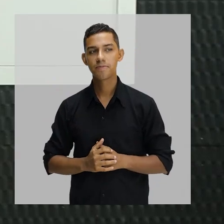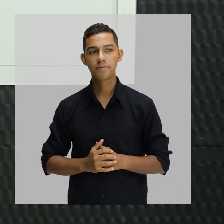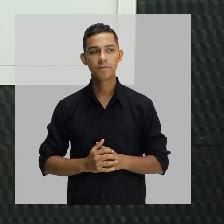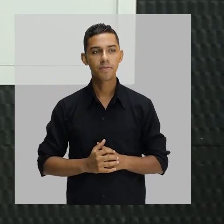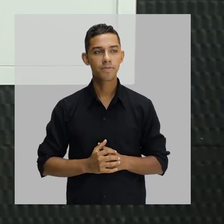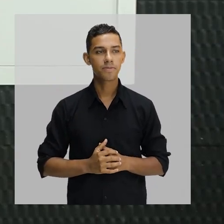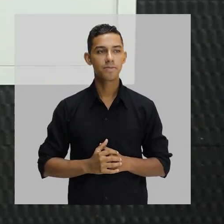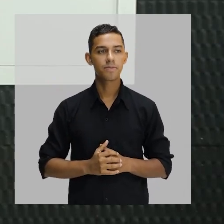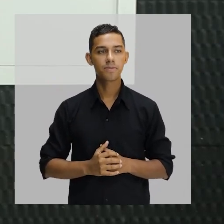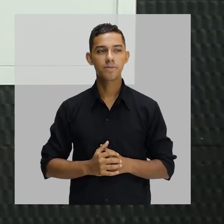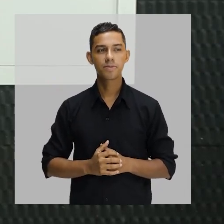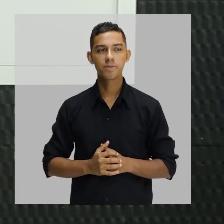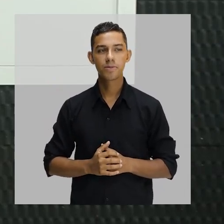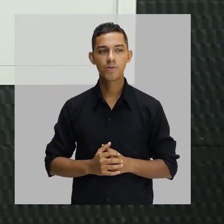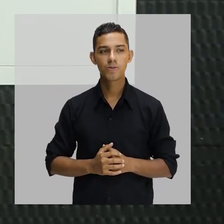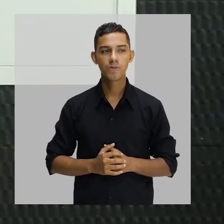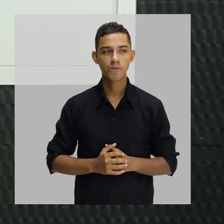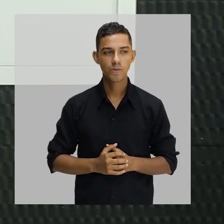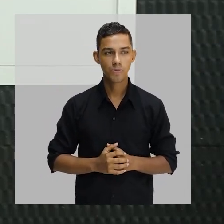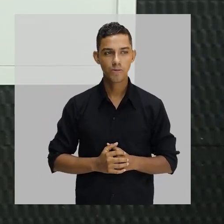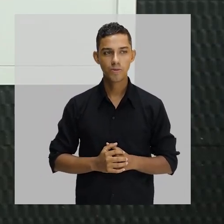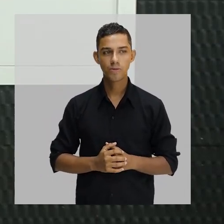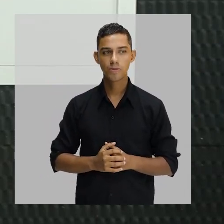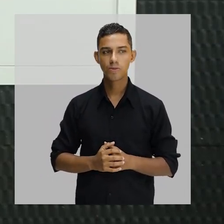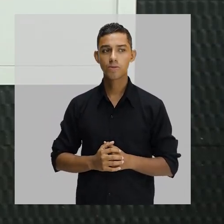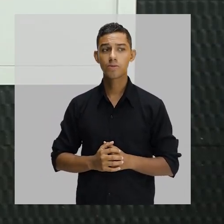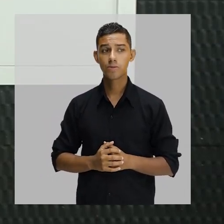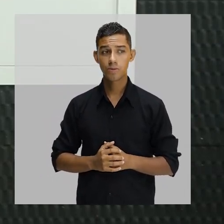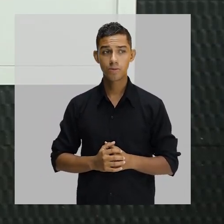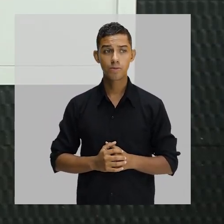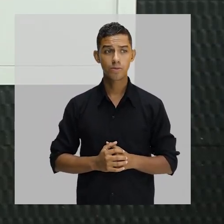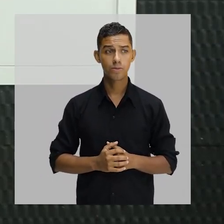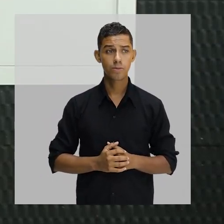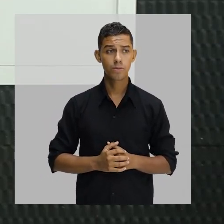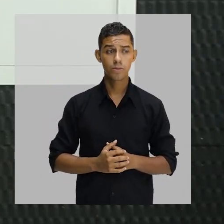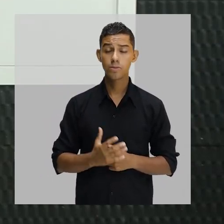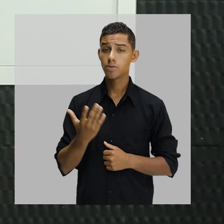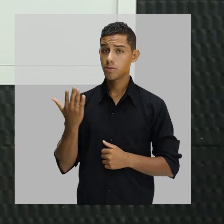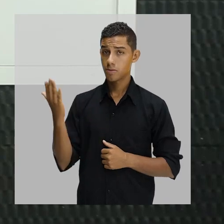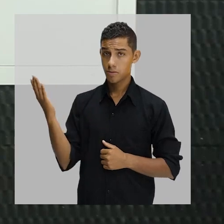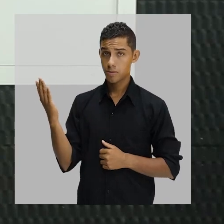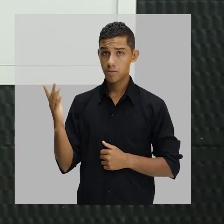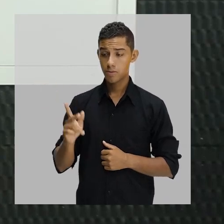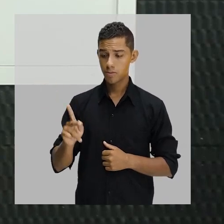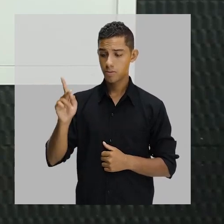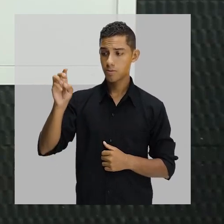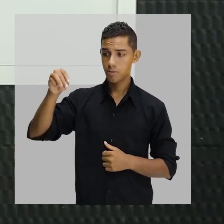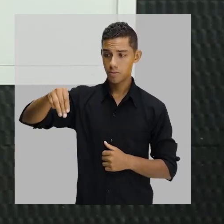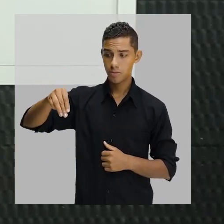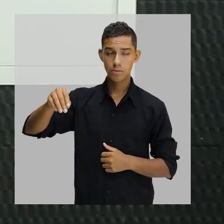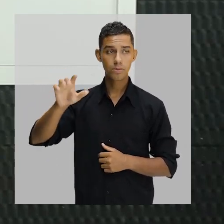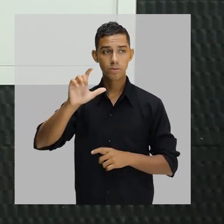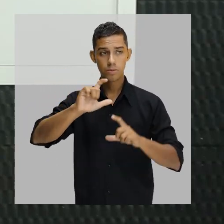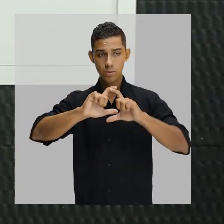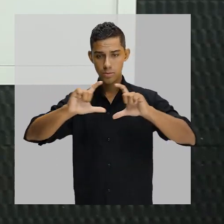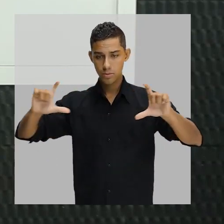6.048 quilômetros, né? Então, esse foi o espaço em que essas aves,